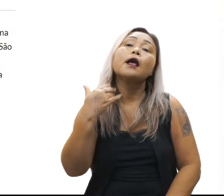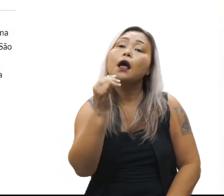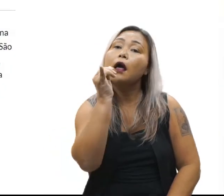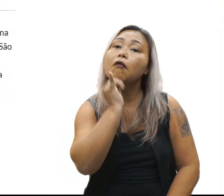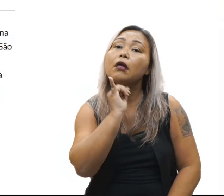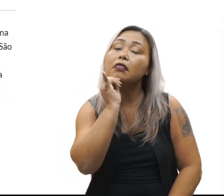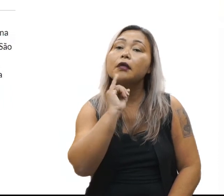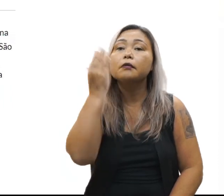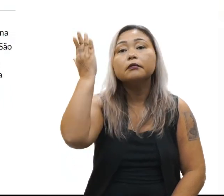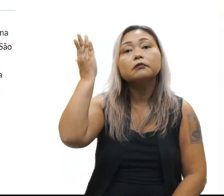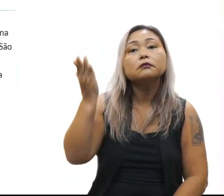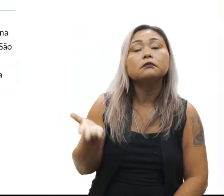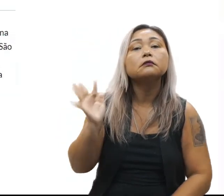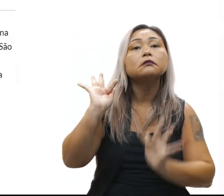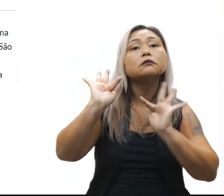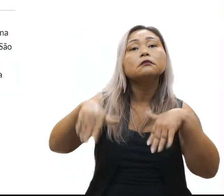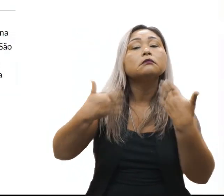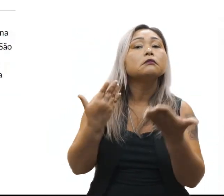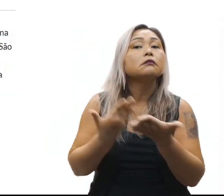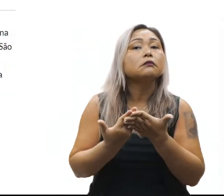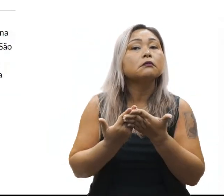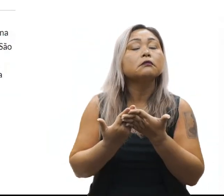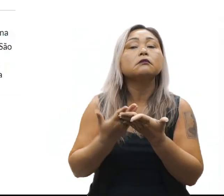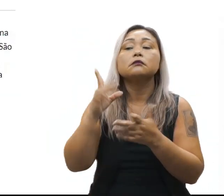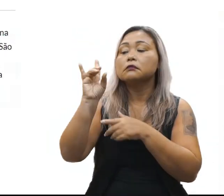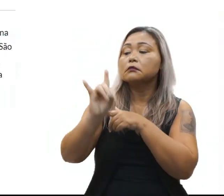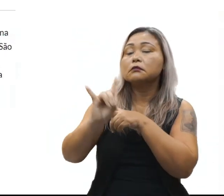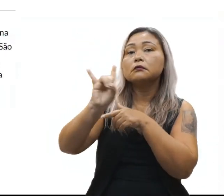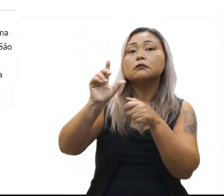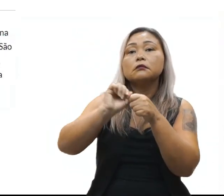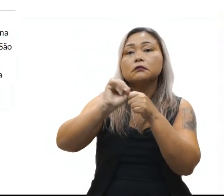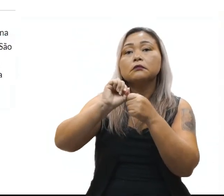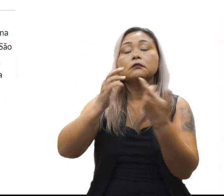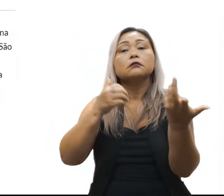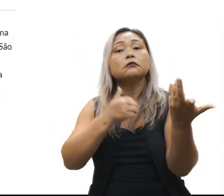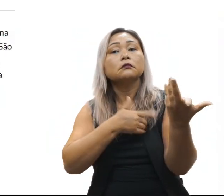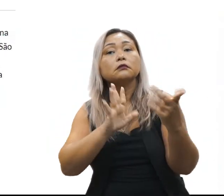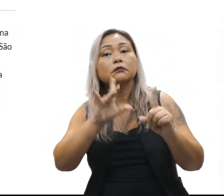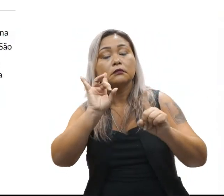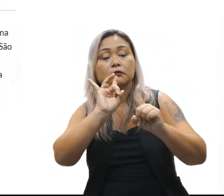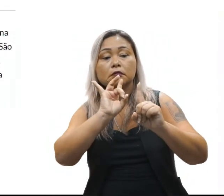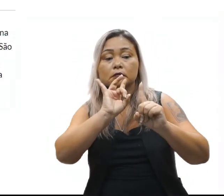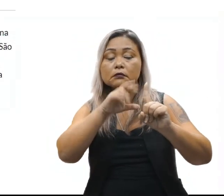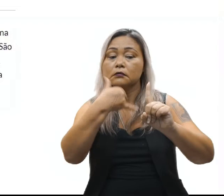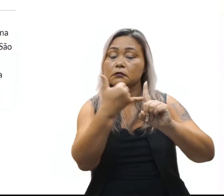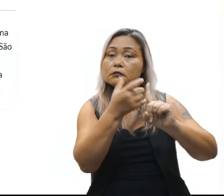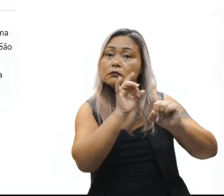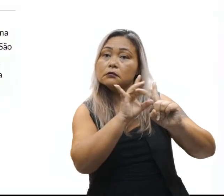ó, para a gente terminar nossa aula. Bolivianos sofrem racismo, xenofobia e o chamado